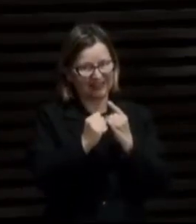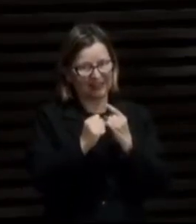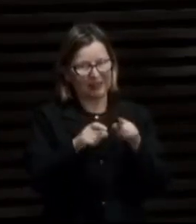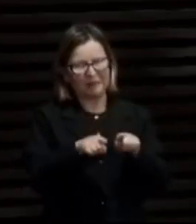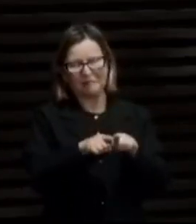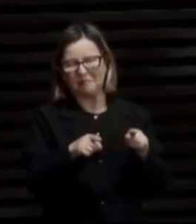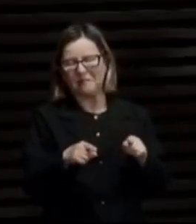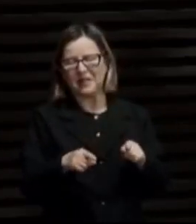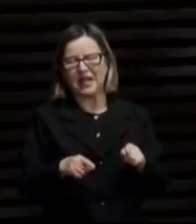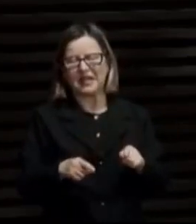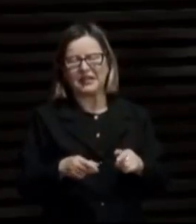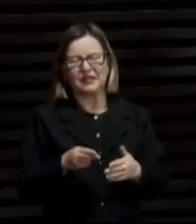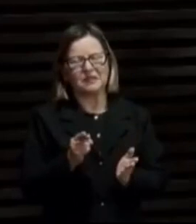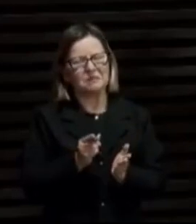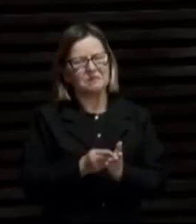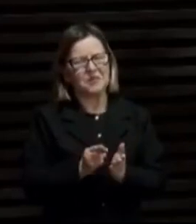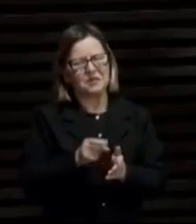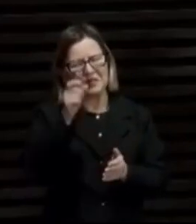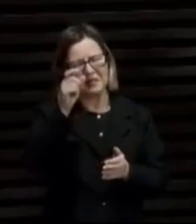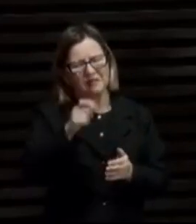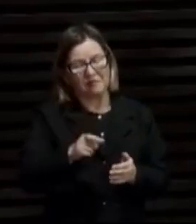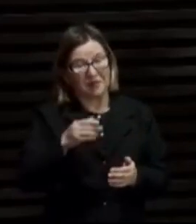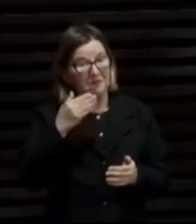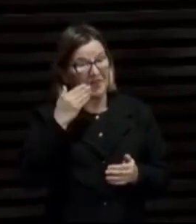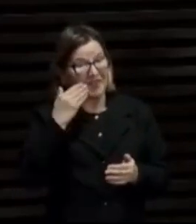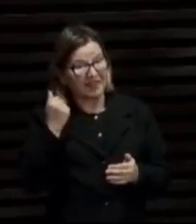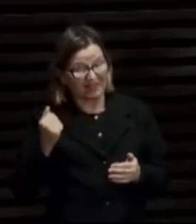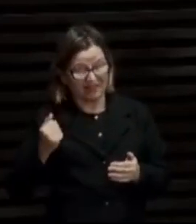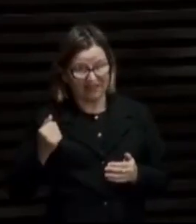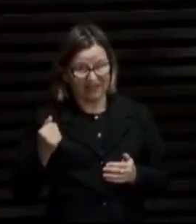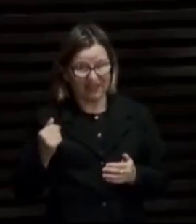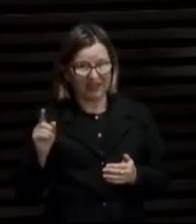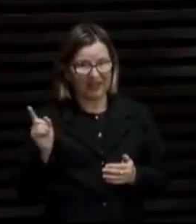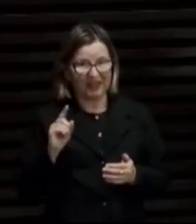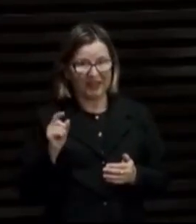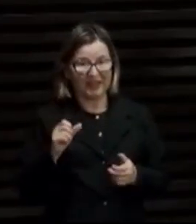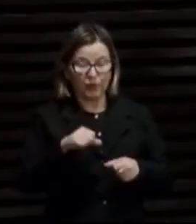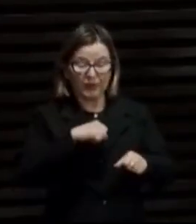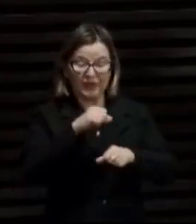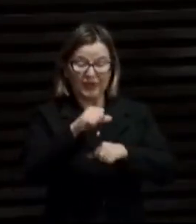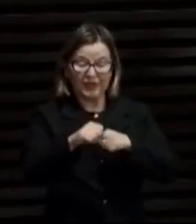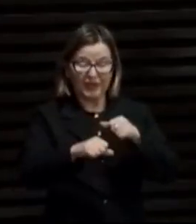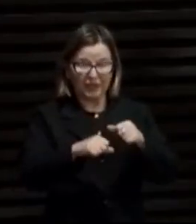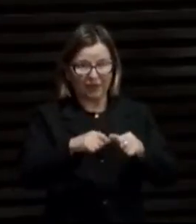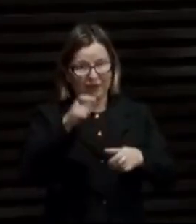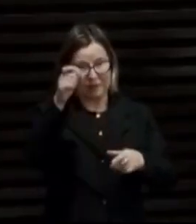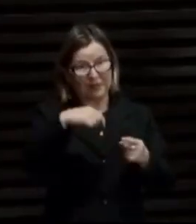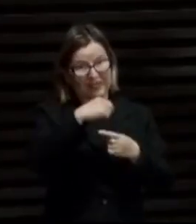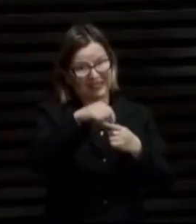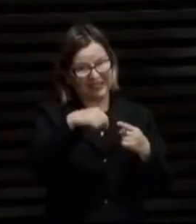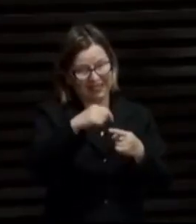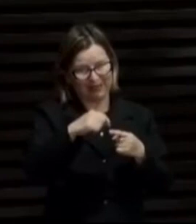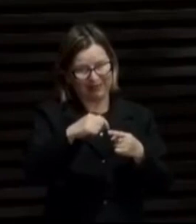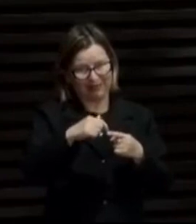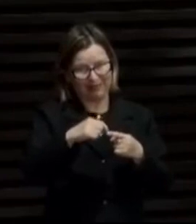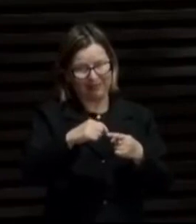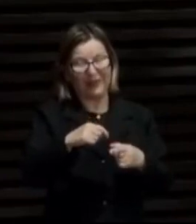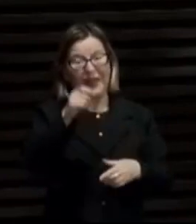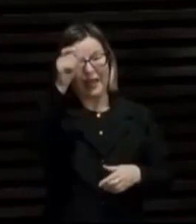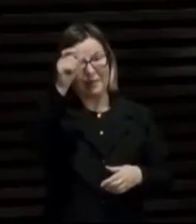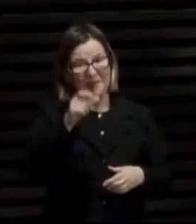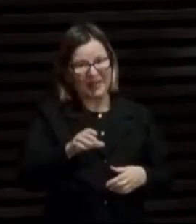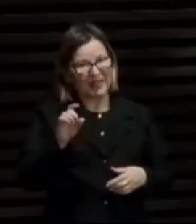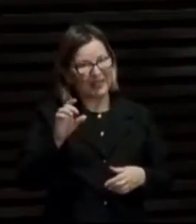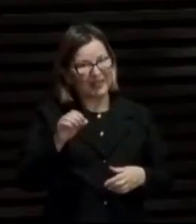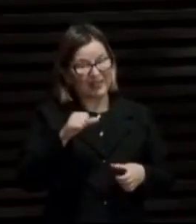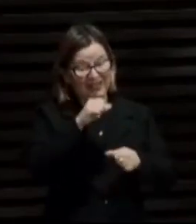seja, não é suficiente para tornar o homem santo. Alguém só é tornado santo única